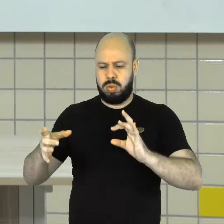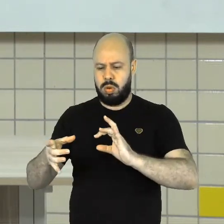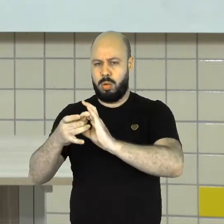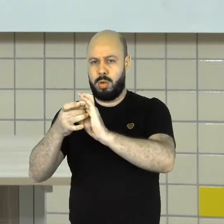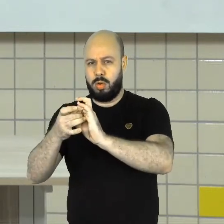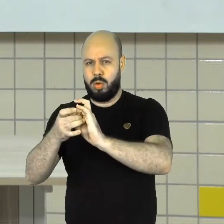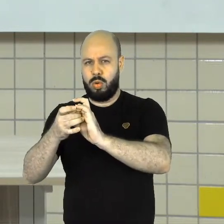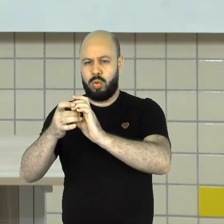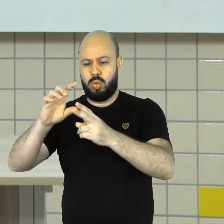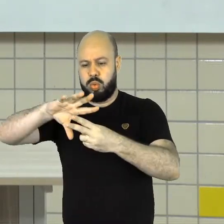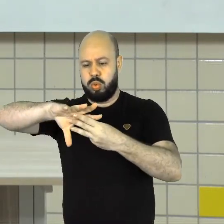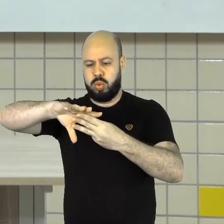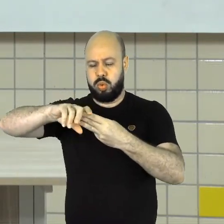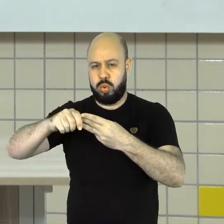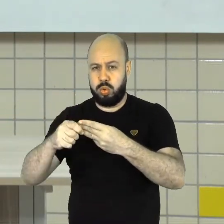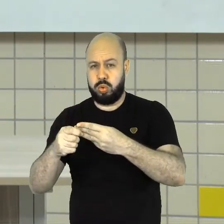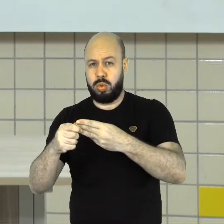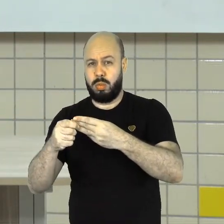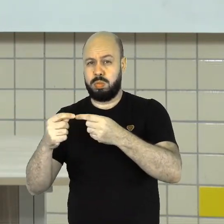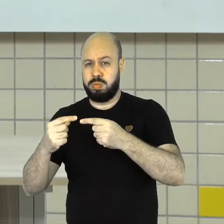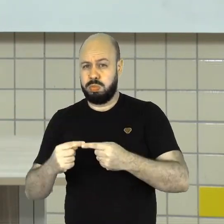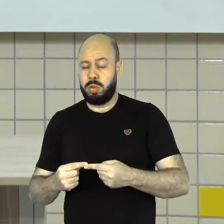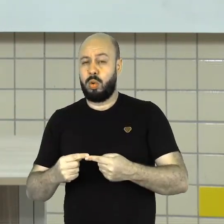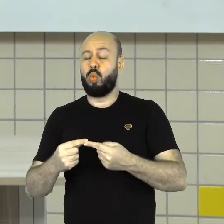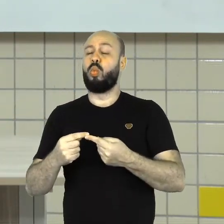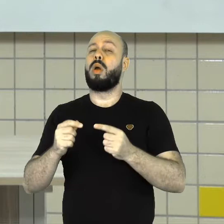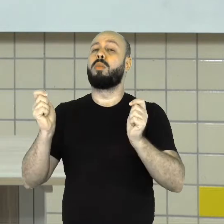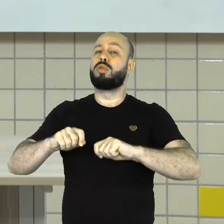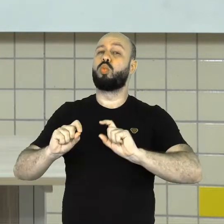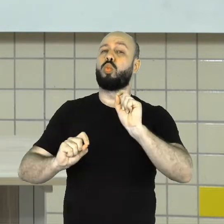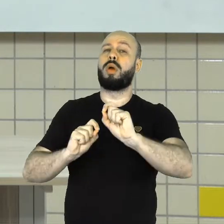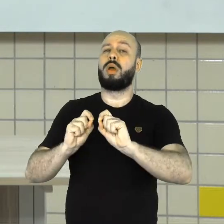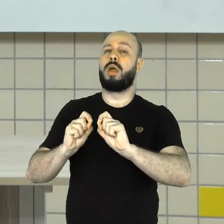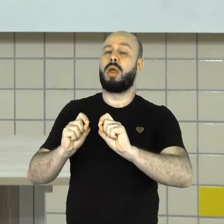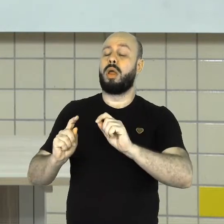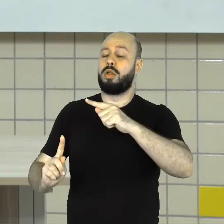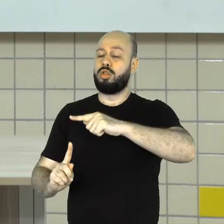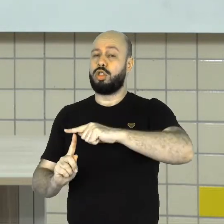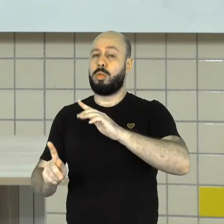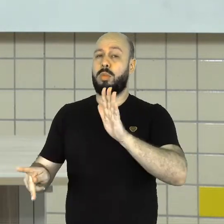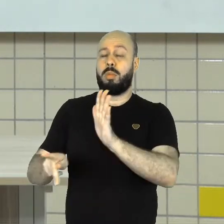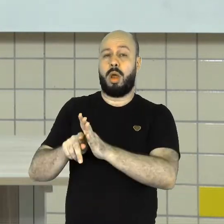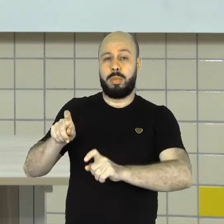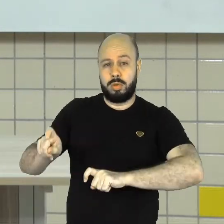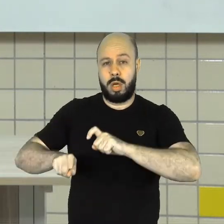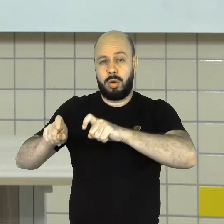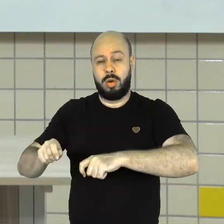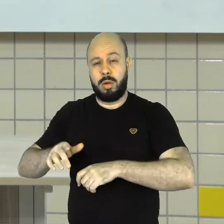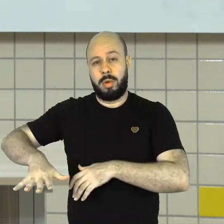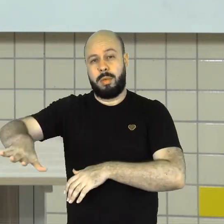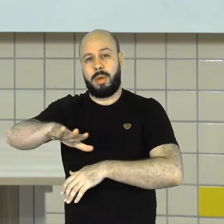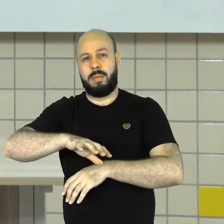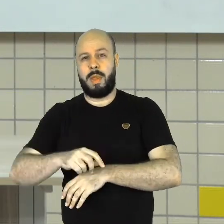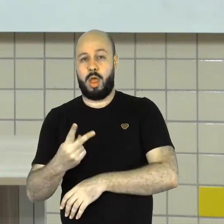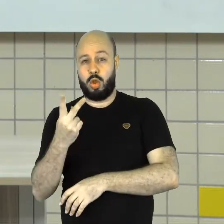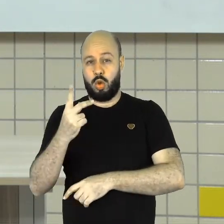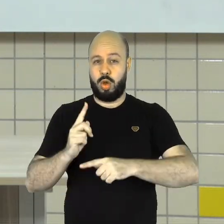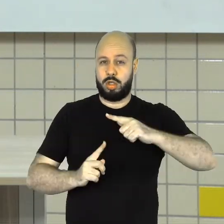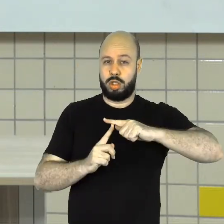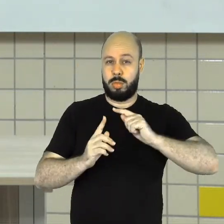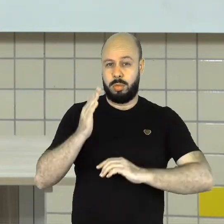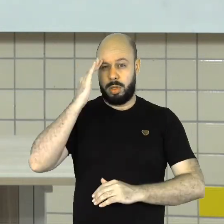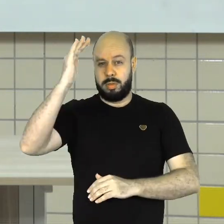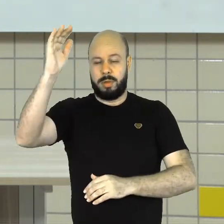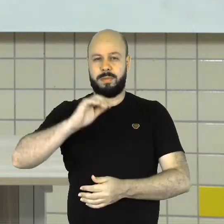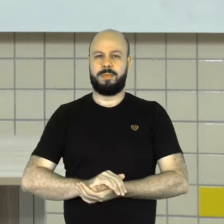ela pode definir o quê? O tipo de agricultura que vai ter nesse lugar. E nós temos dois tipos de agricultura